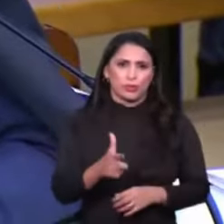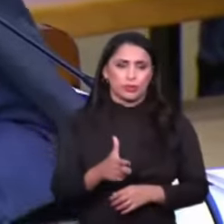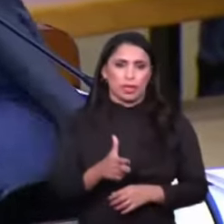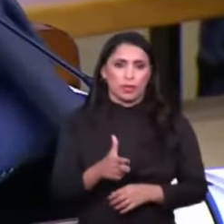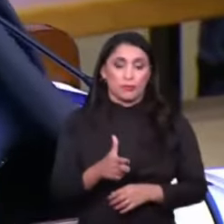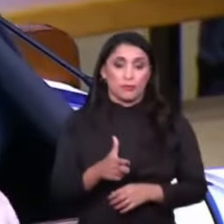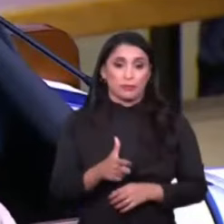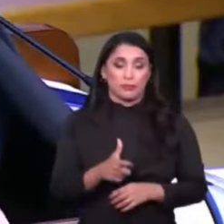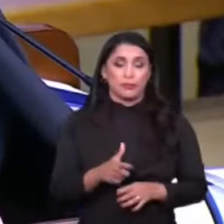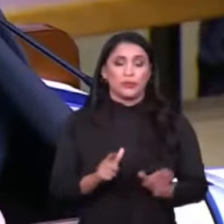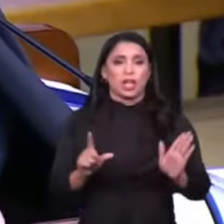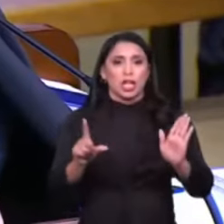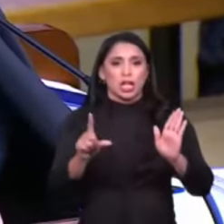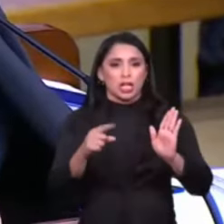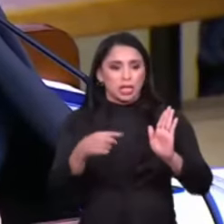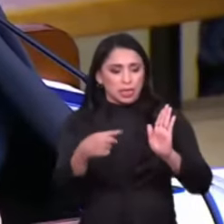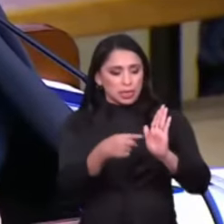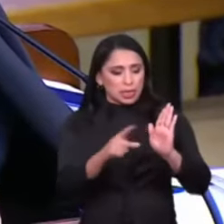Legalizar